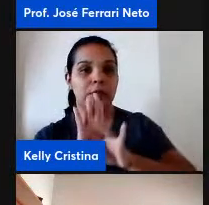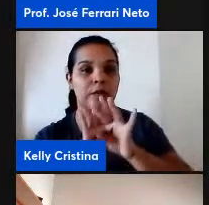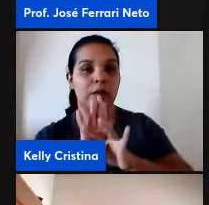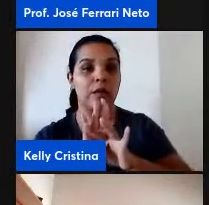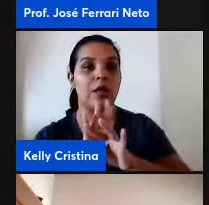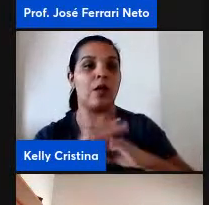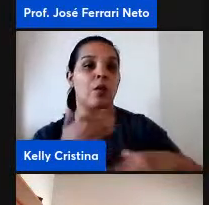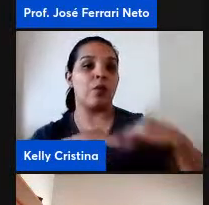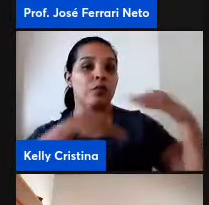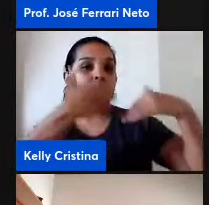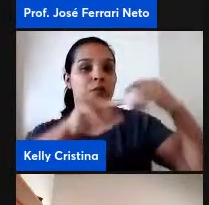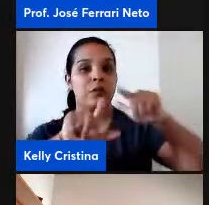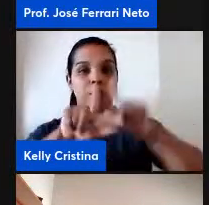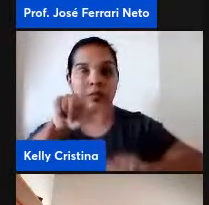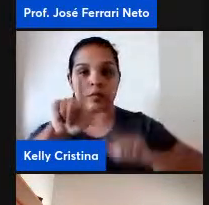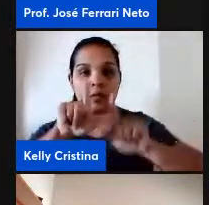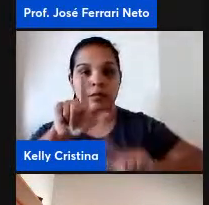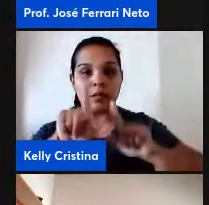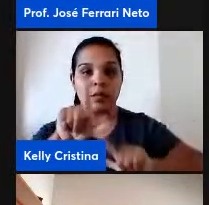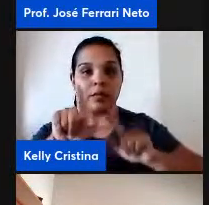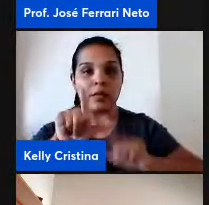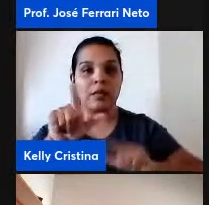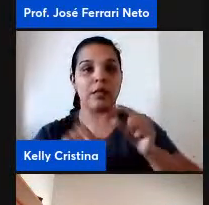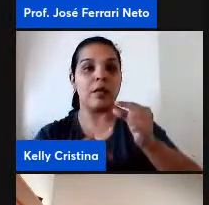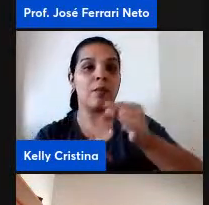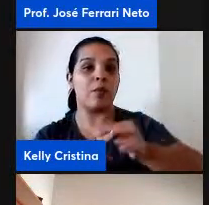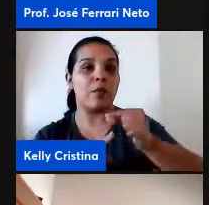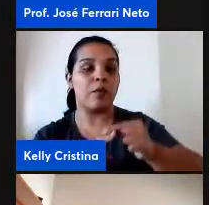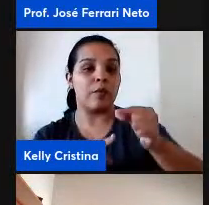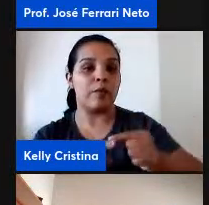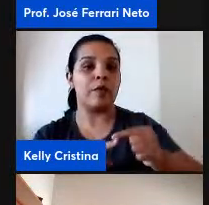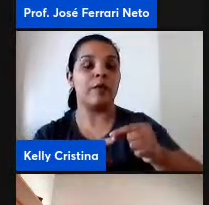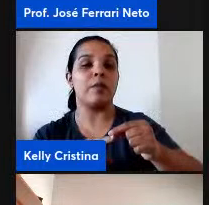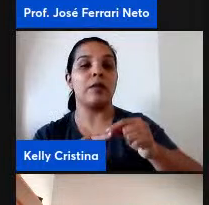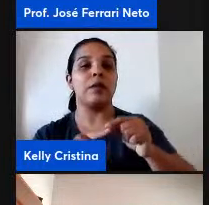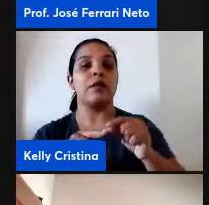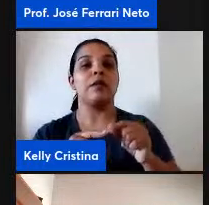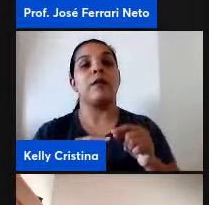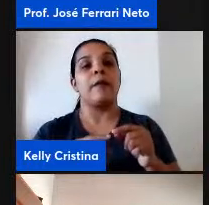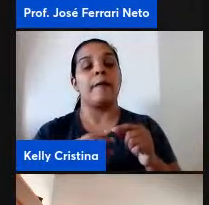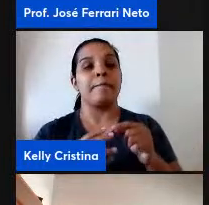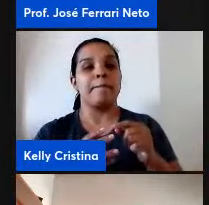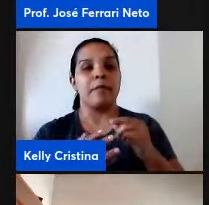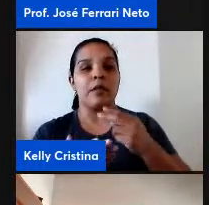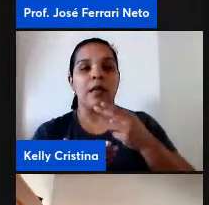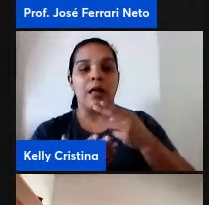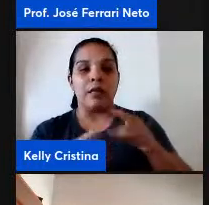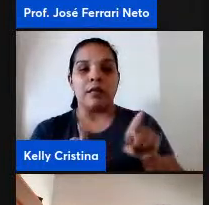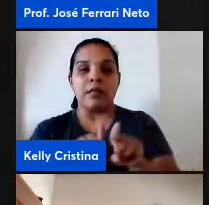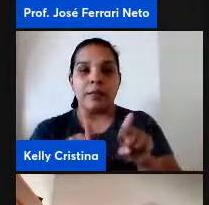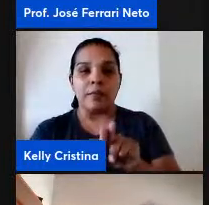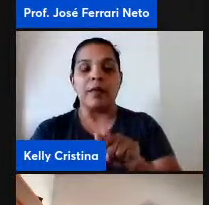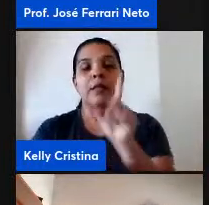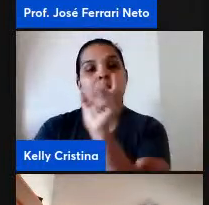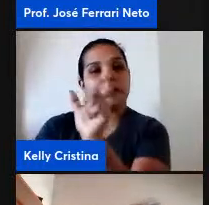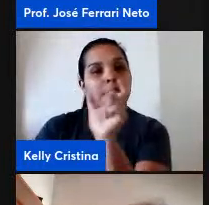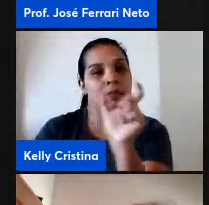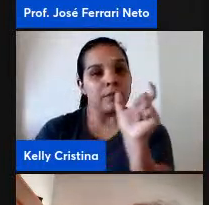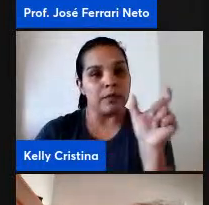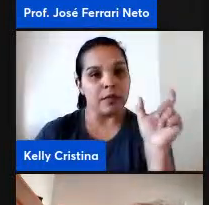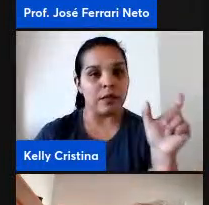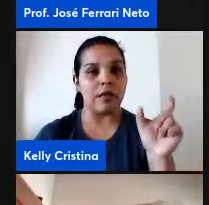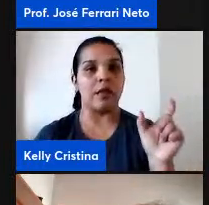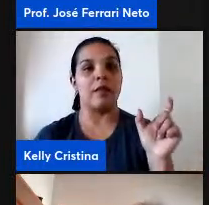construção das letras, dos morfemas, das sílabas, das palavras, frases, né, que estão presentes em